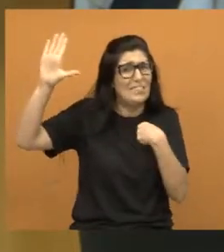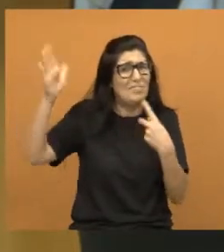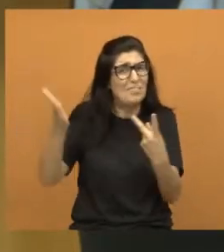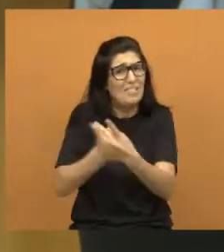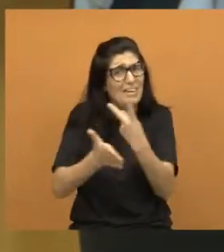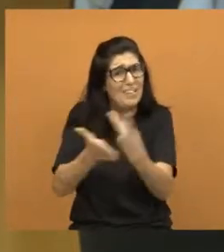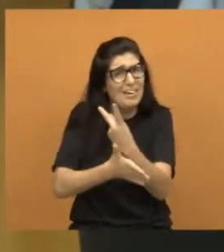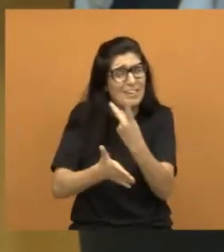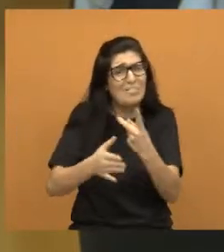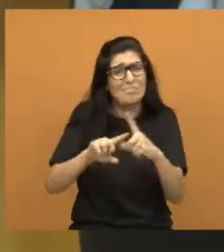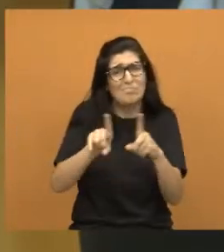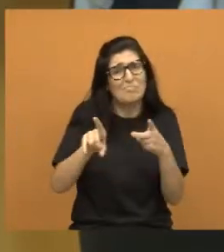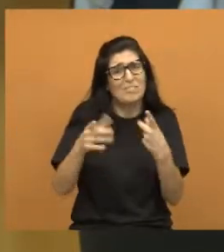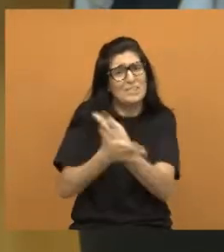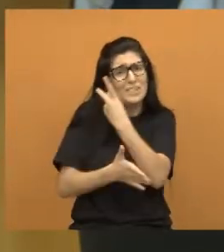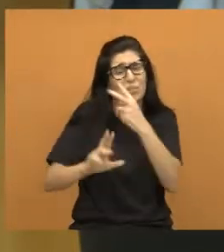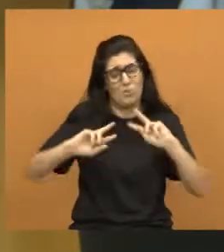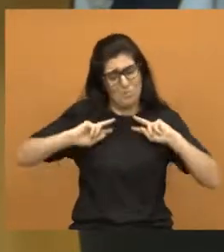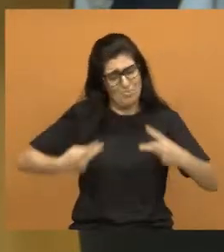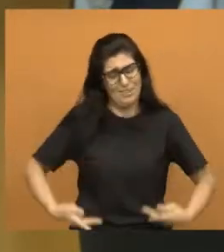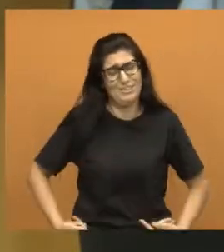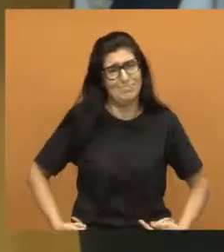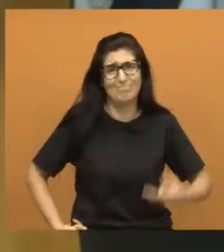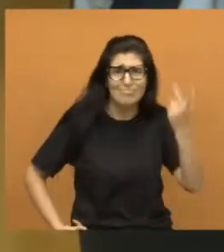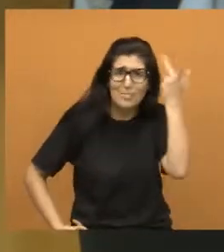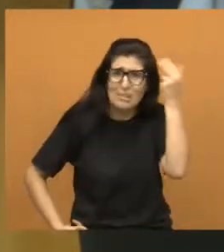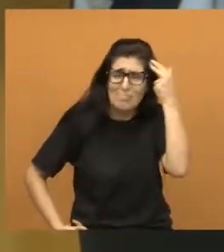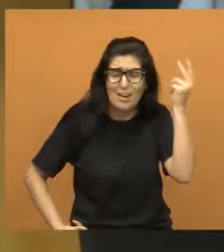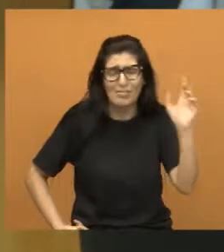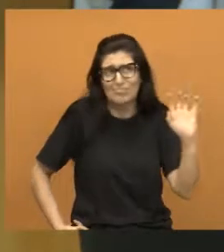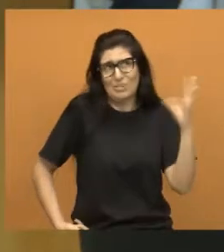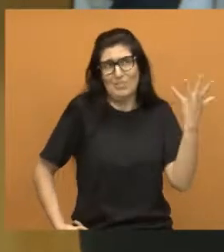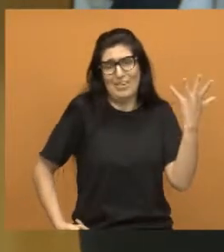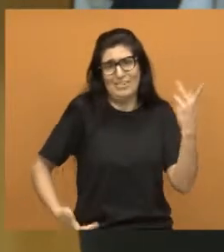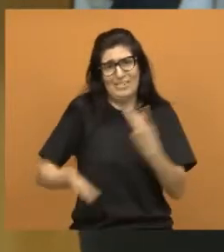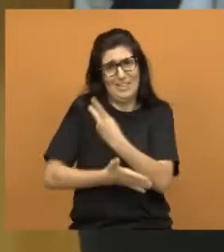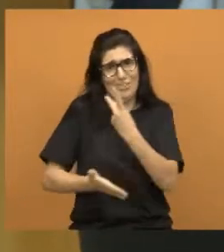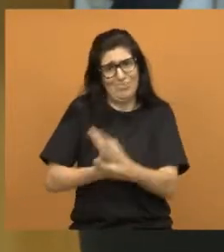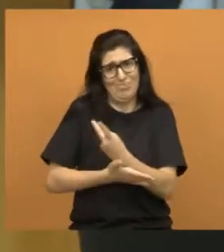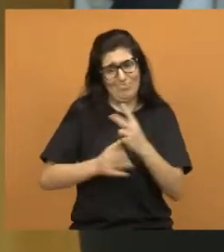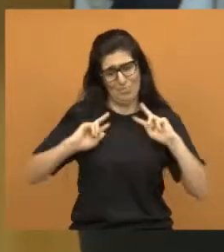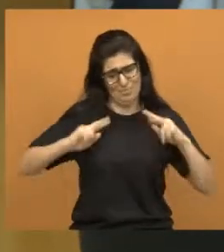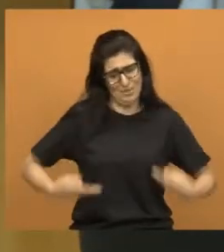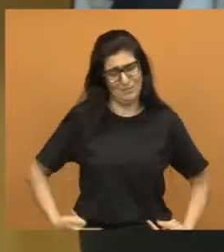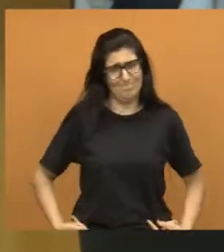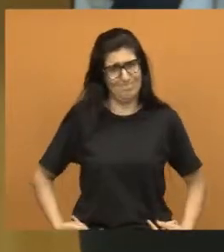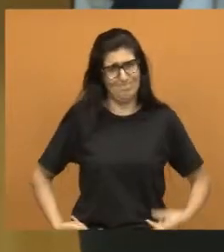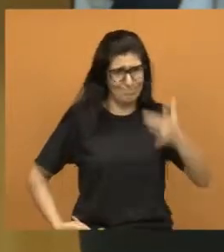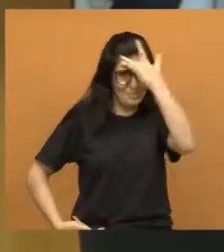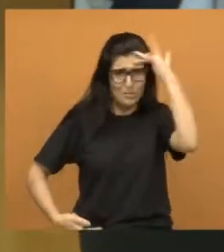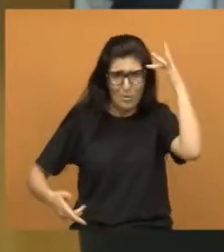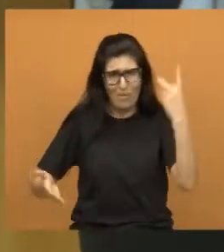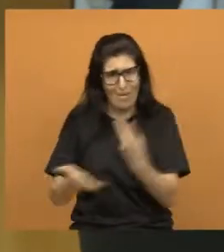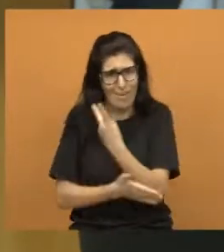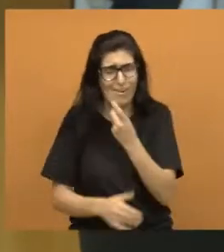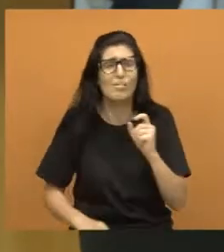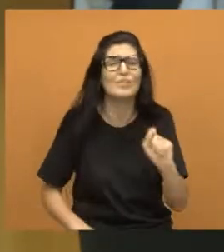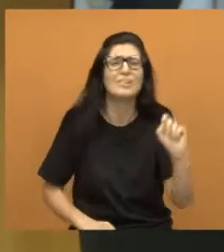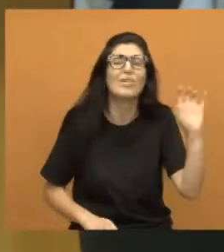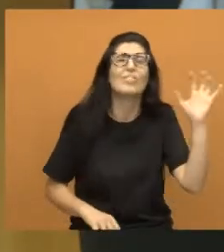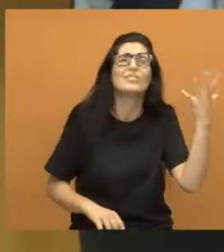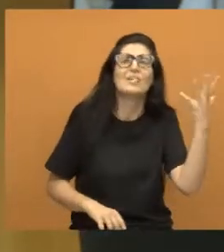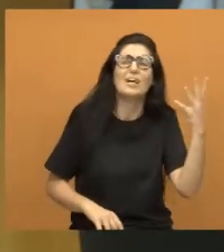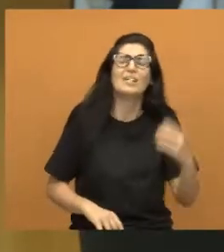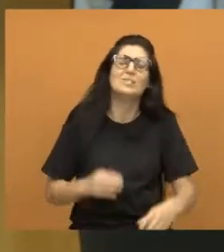Mas foi um erro humano. Tá? Então, o que acontece, o que eu estava pensando